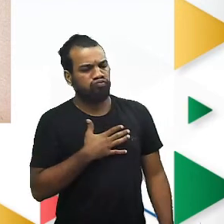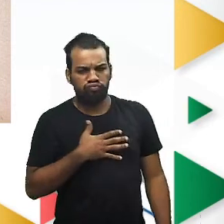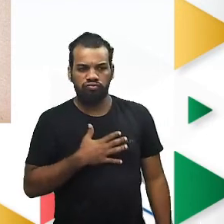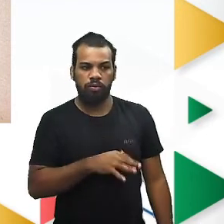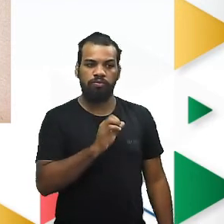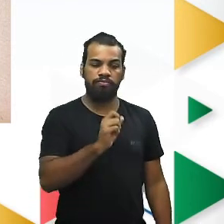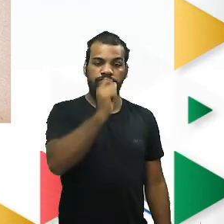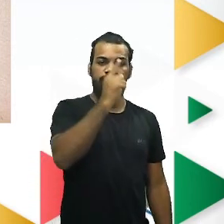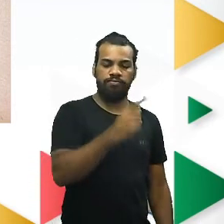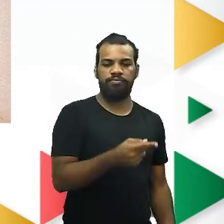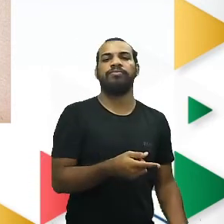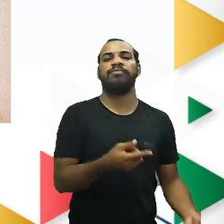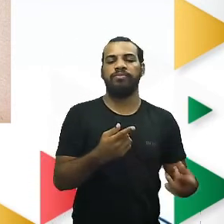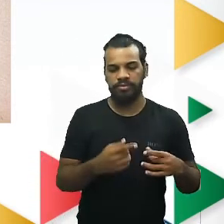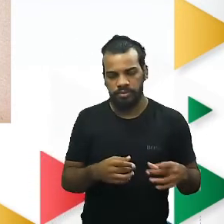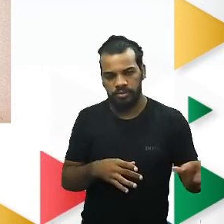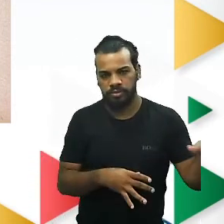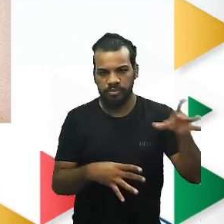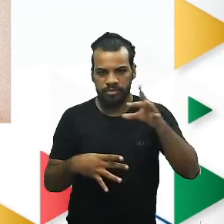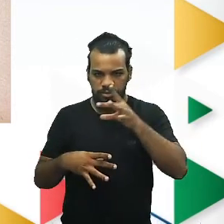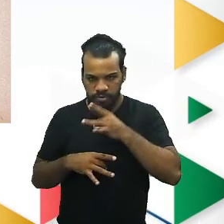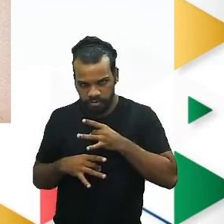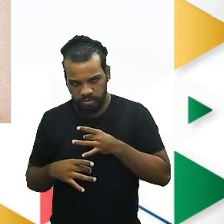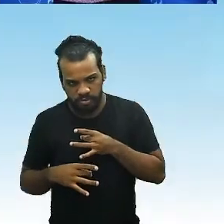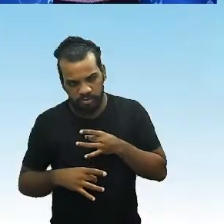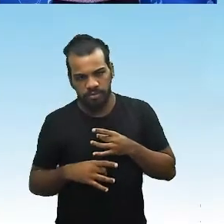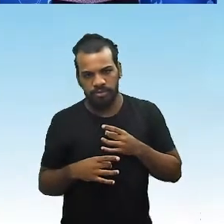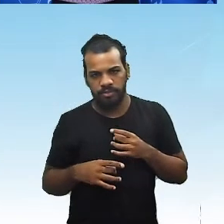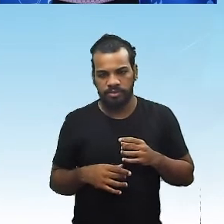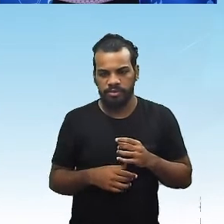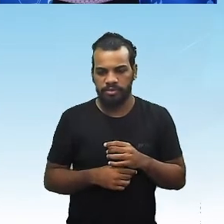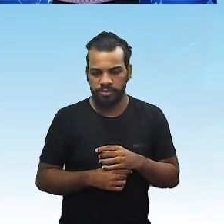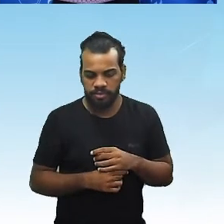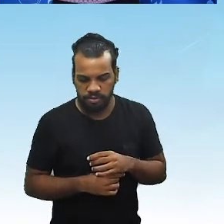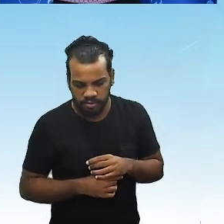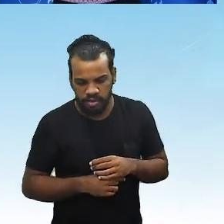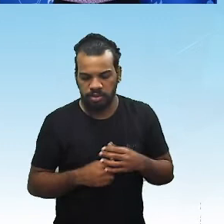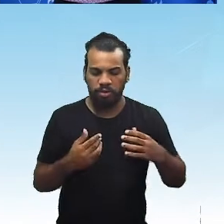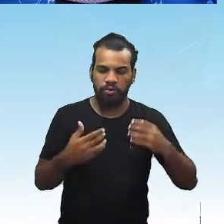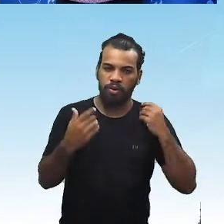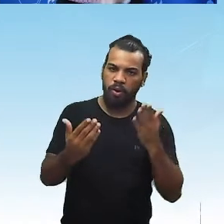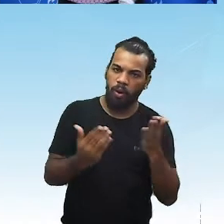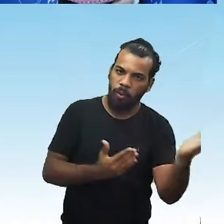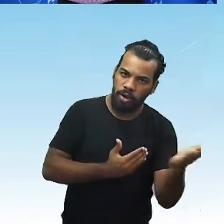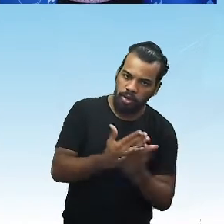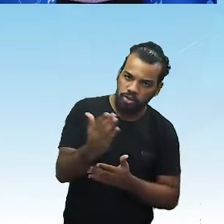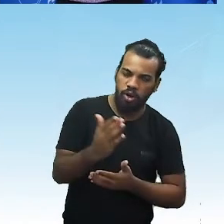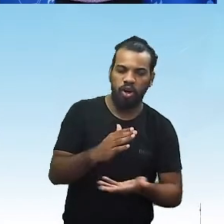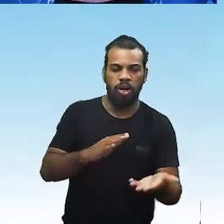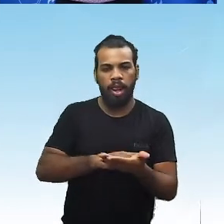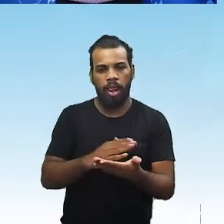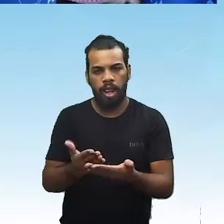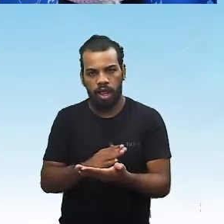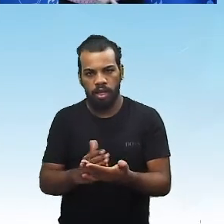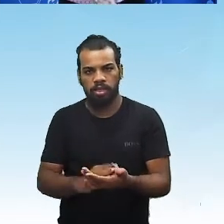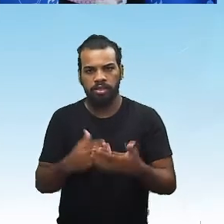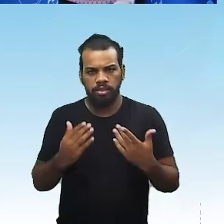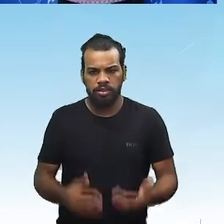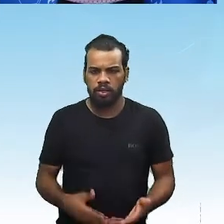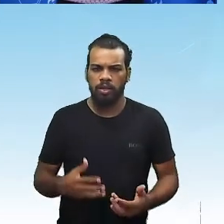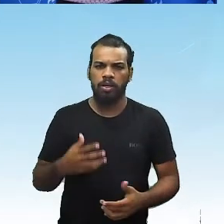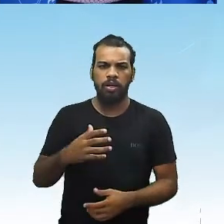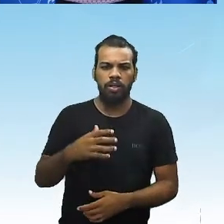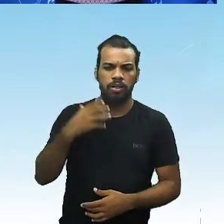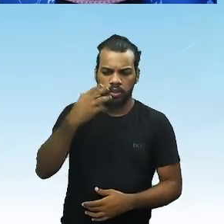que ele incorporou no seu personagem. Então, foi aí que ele começou, né, na sua interpretação. Então, ele colocou a canção,